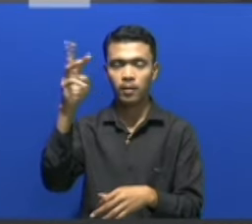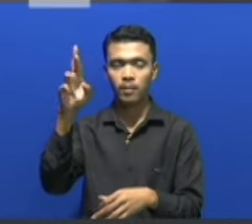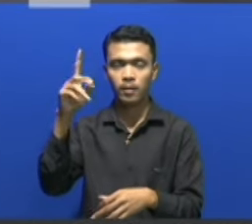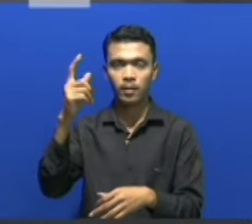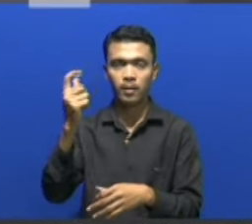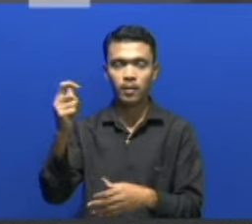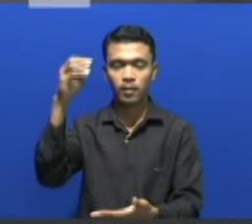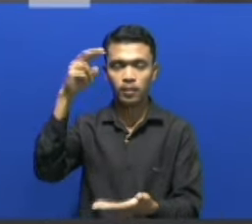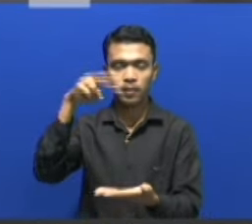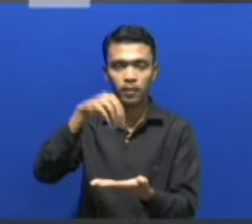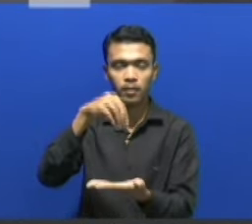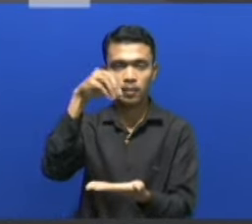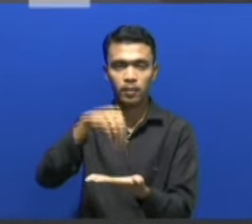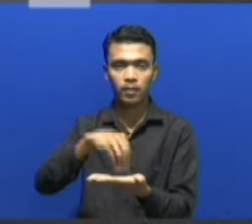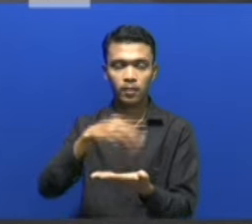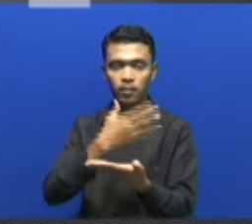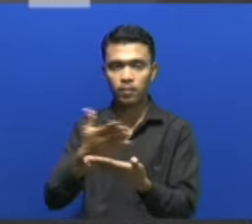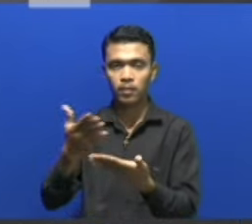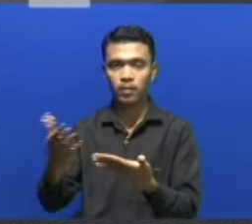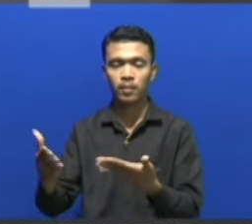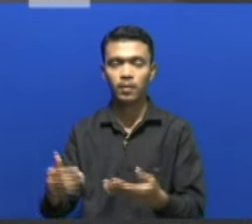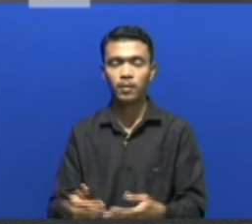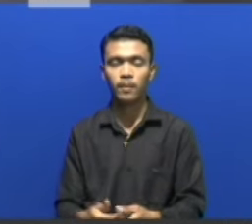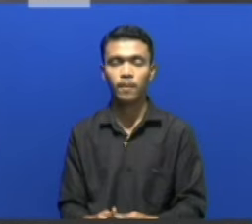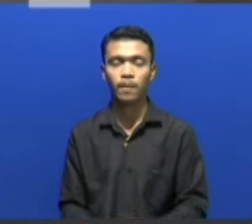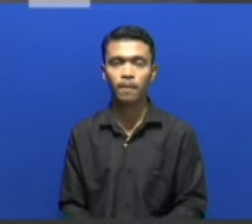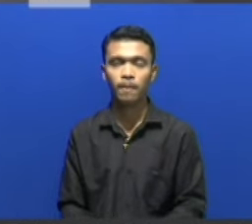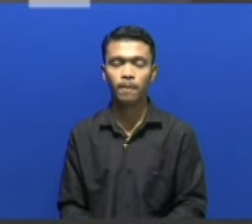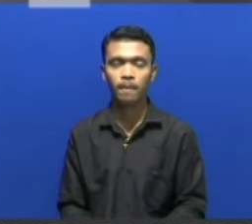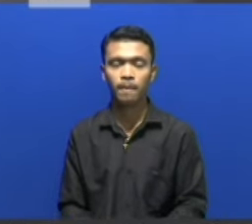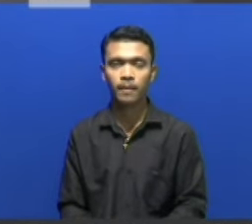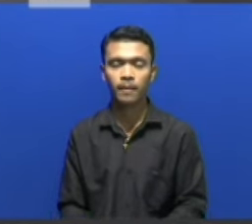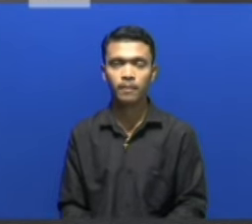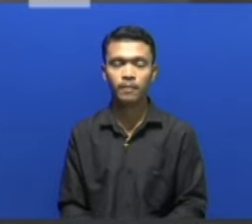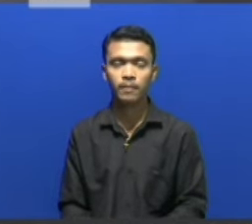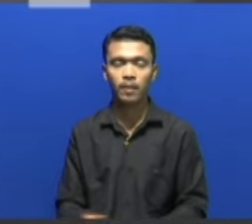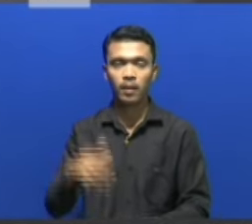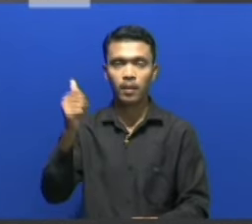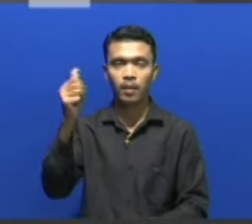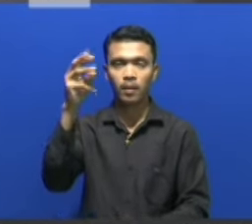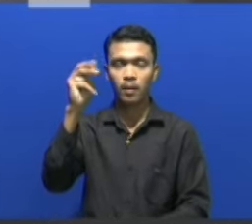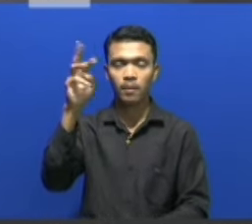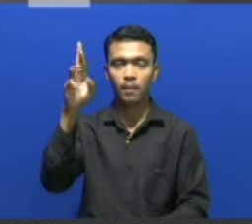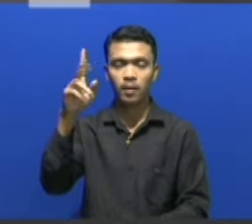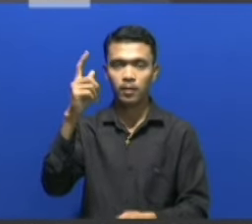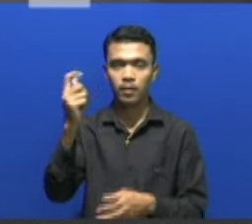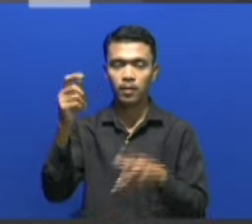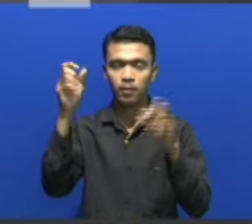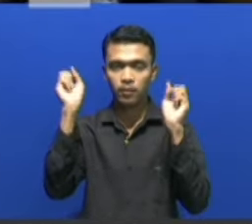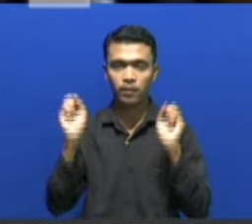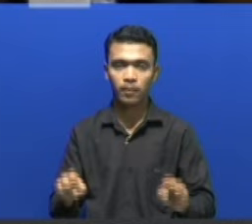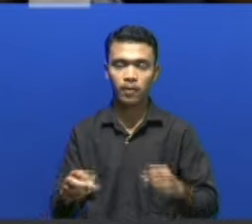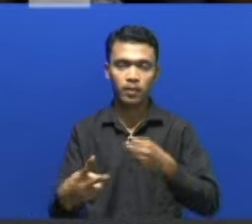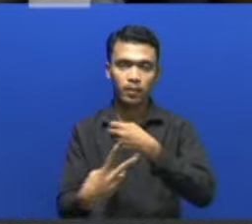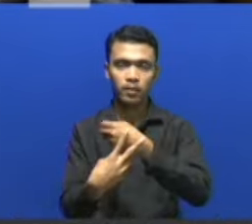tempo no se fo sa historia ba futur. Hou garantia tamba só a MRT, mas bele conserva da história sene